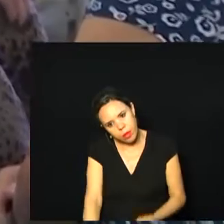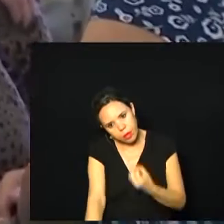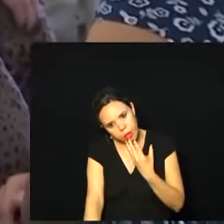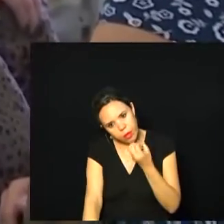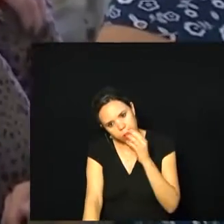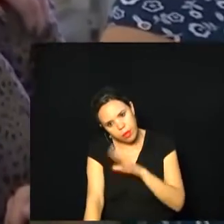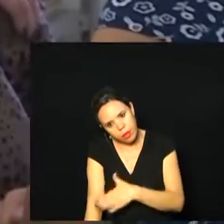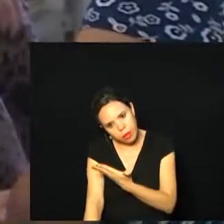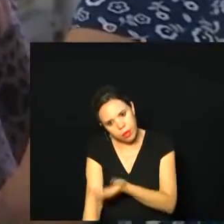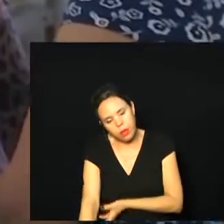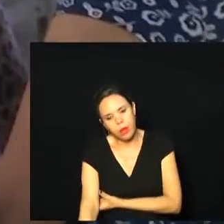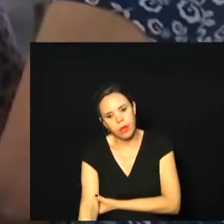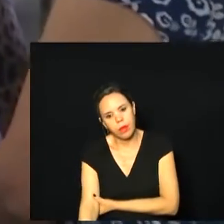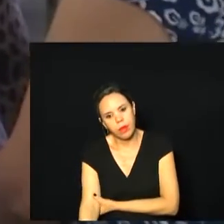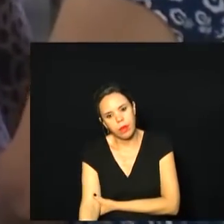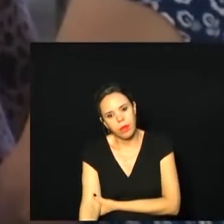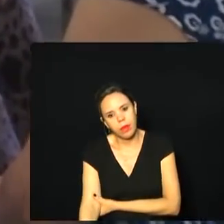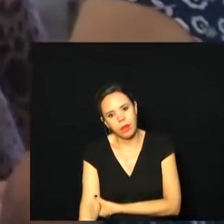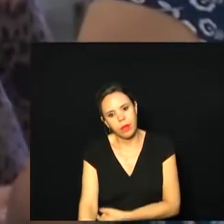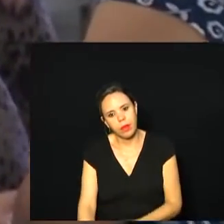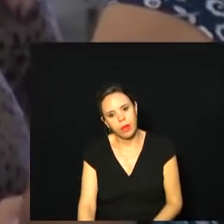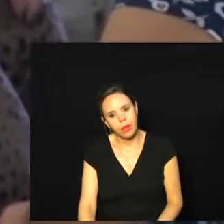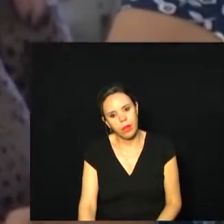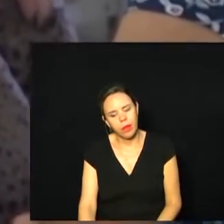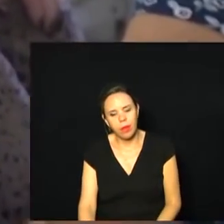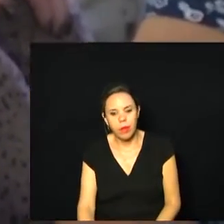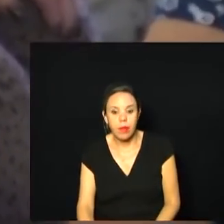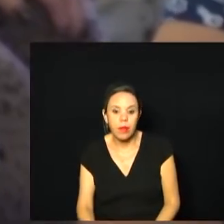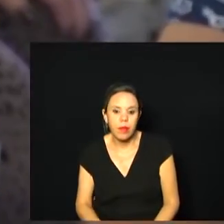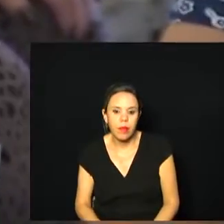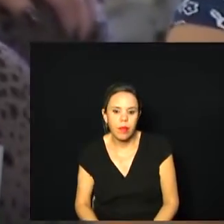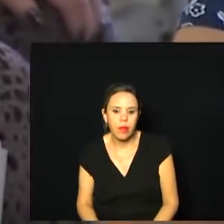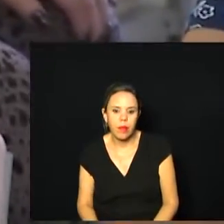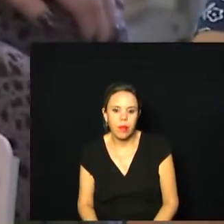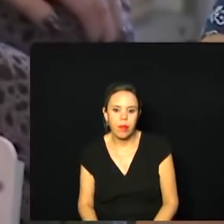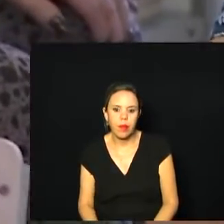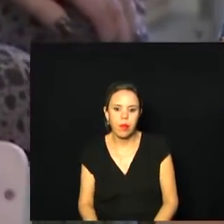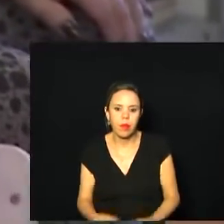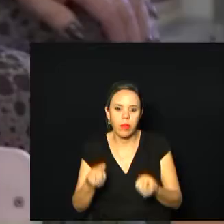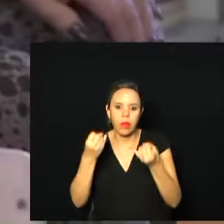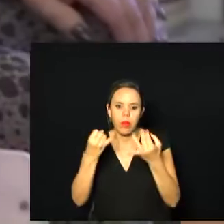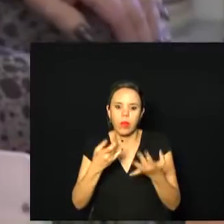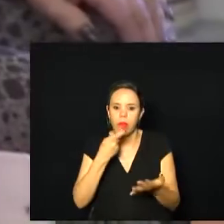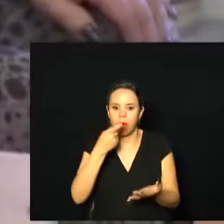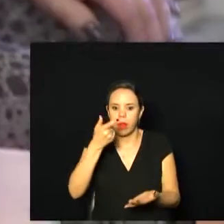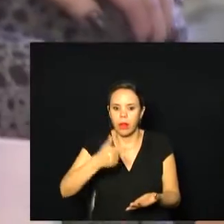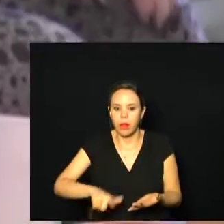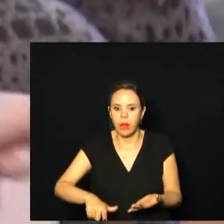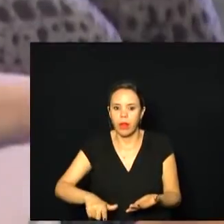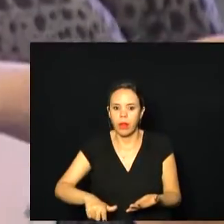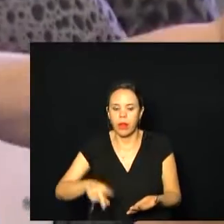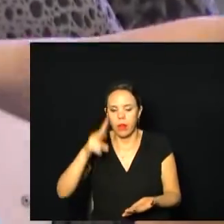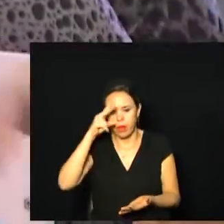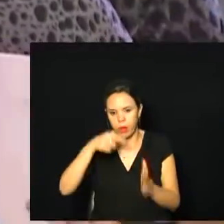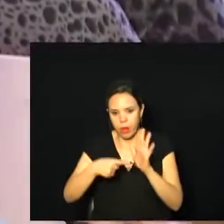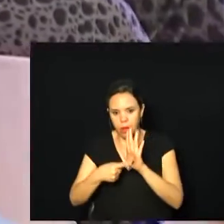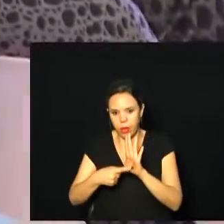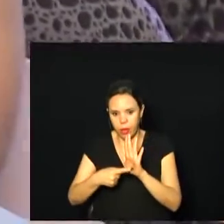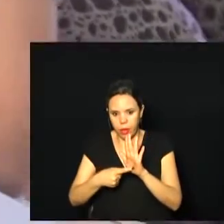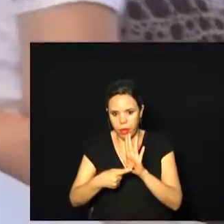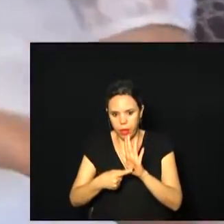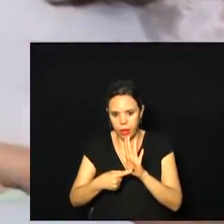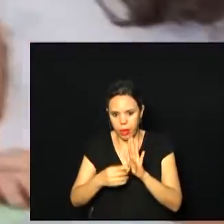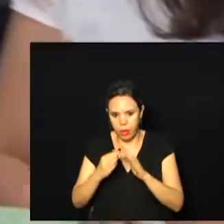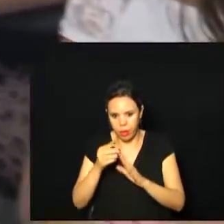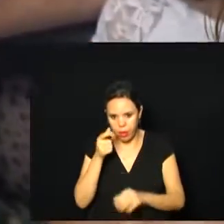Boa tarde para você. É Reconte. Como é que é? Conte e reconte. Conte e reconte. Posso mostrar para o pessoal que está em